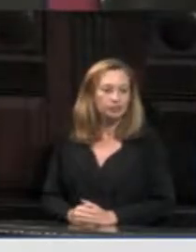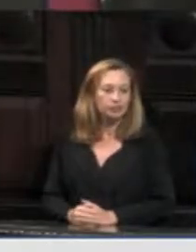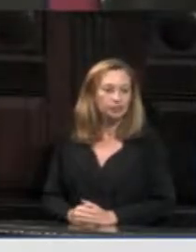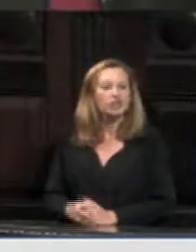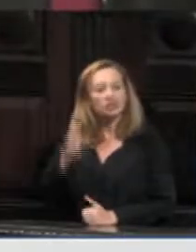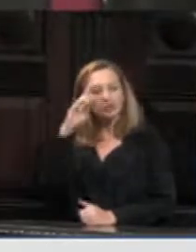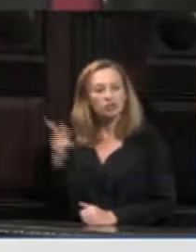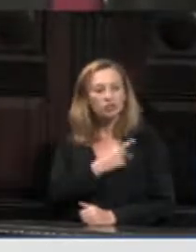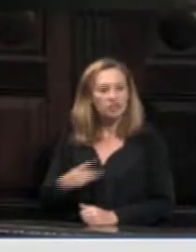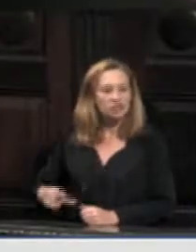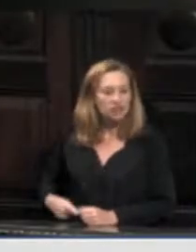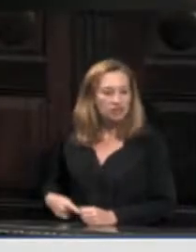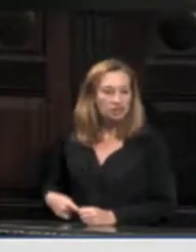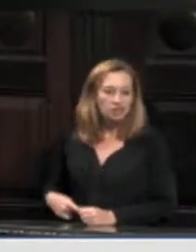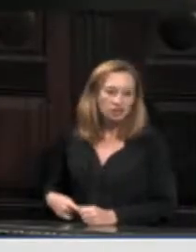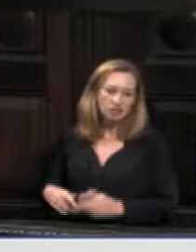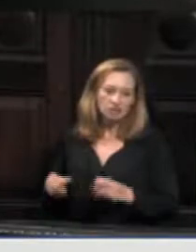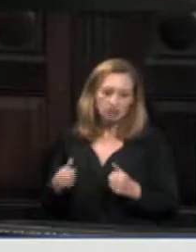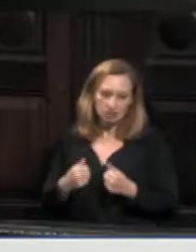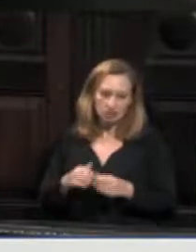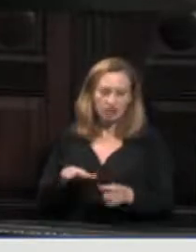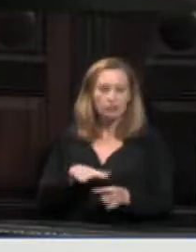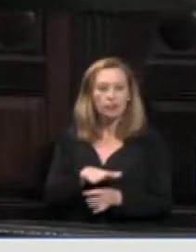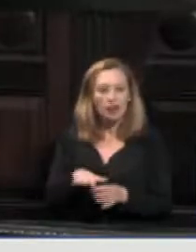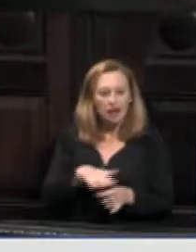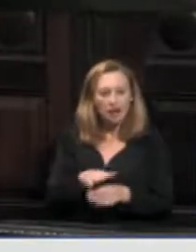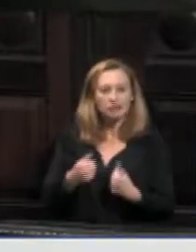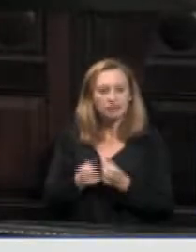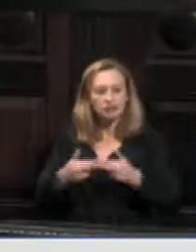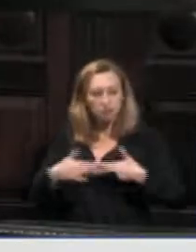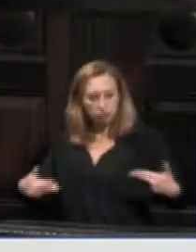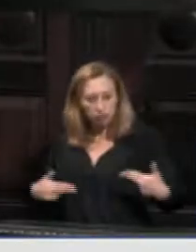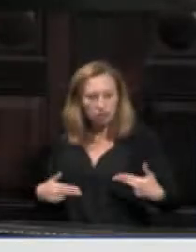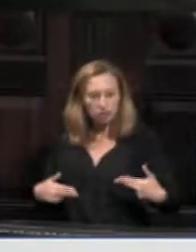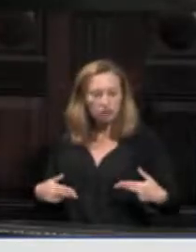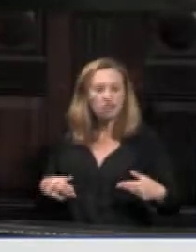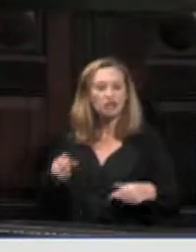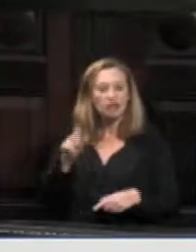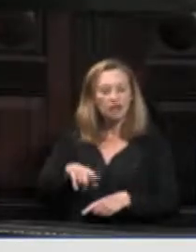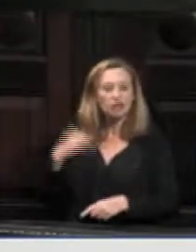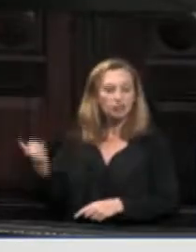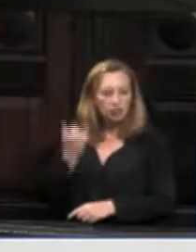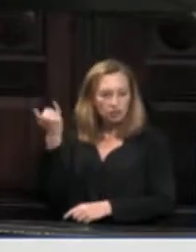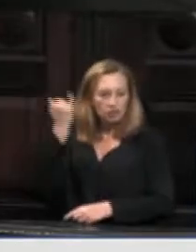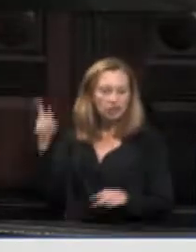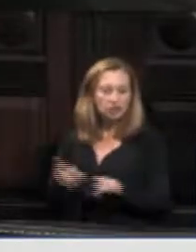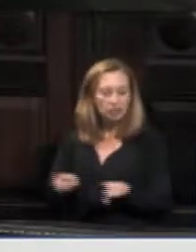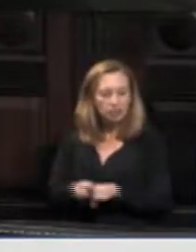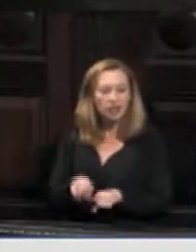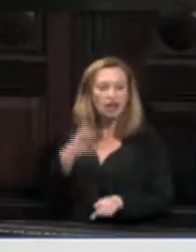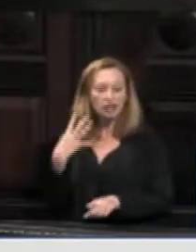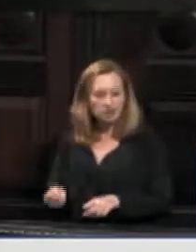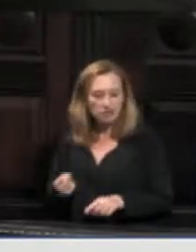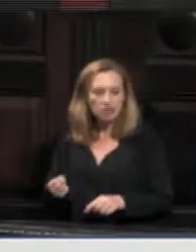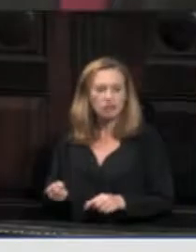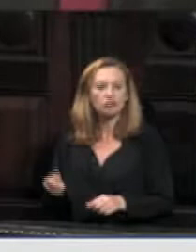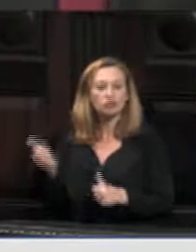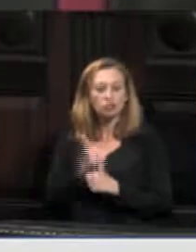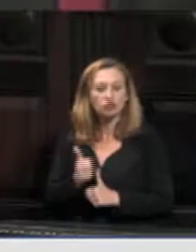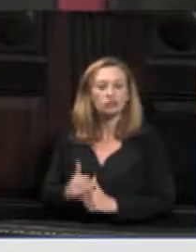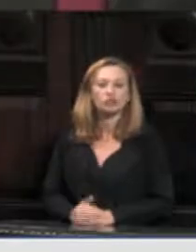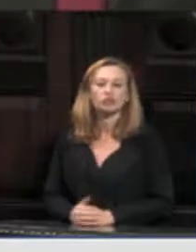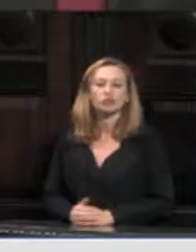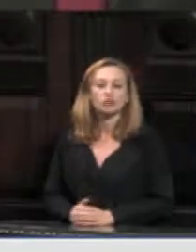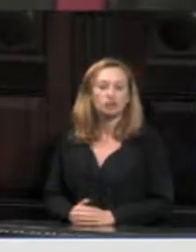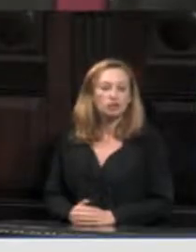Senhor presidente, a área de transporte talvez seja uma das mais beneficiadas com a criação dessa regulamentação. Favorável ao substitutivo, senhor presidente. Pela